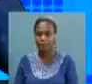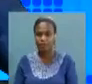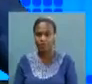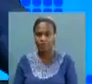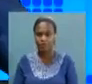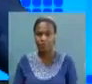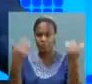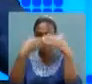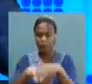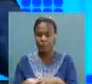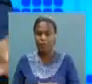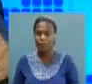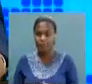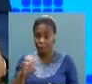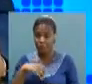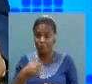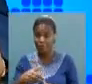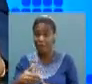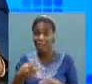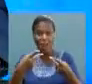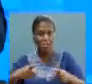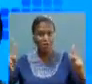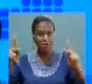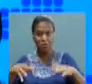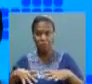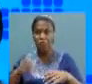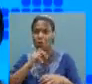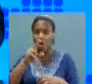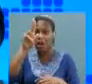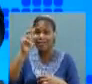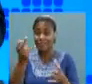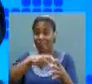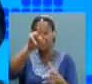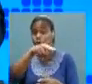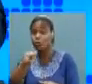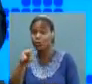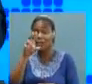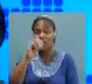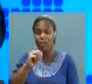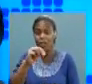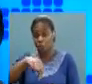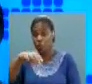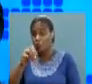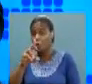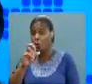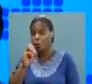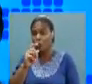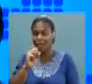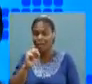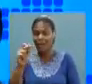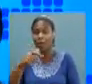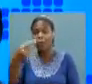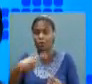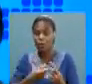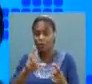godoy de cabo verde vai ter livre circulação consciência e noruega e vai ser já no próximo ano os cabo verdianos